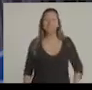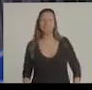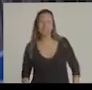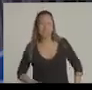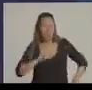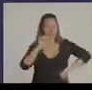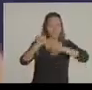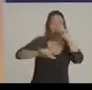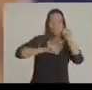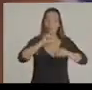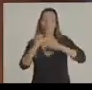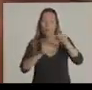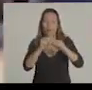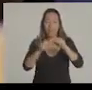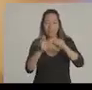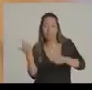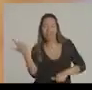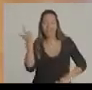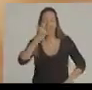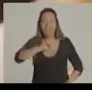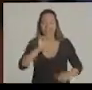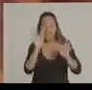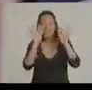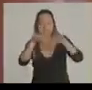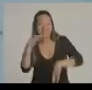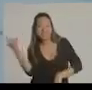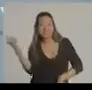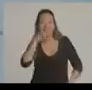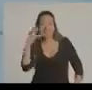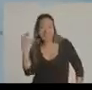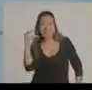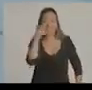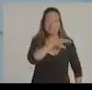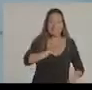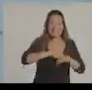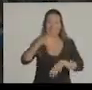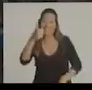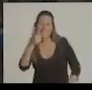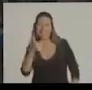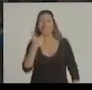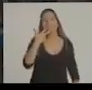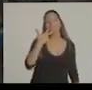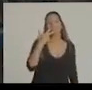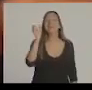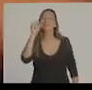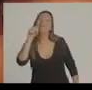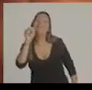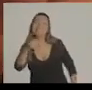Virada é mais gostosa, é no final que a coisa esquenta. Diga sim.